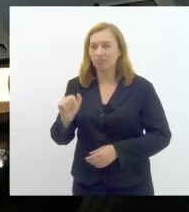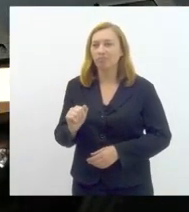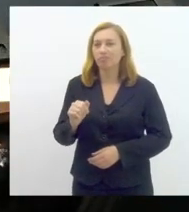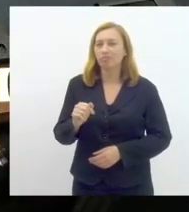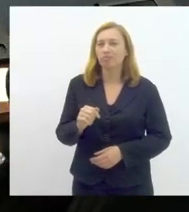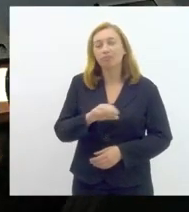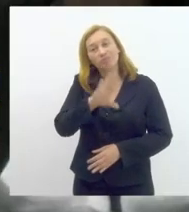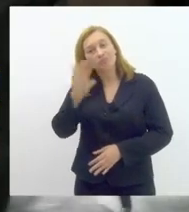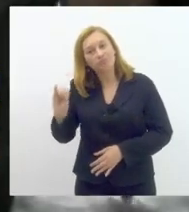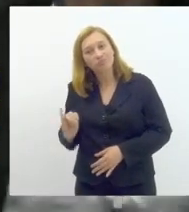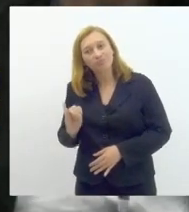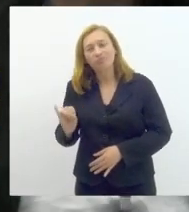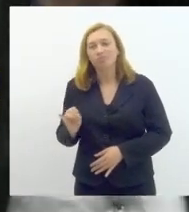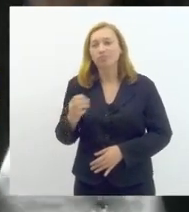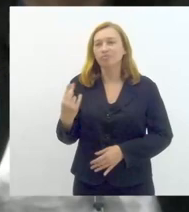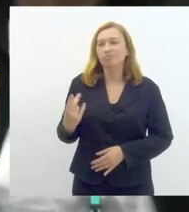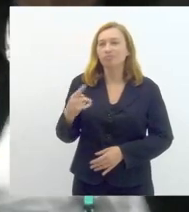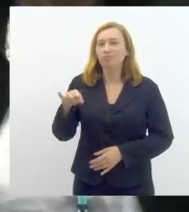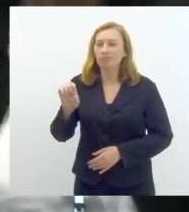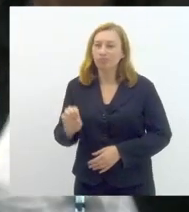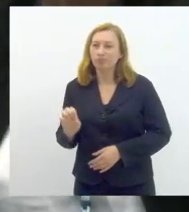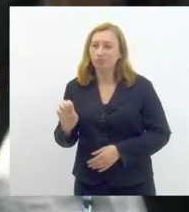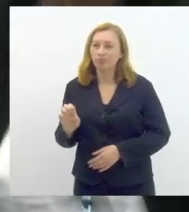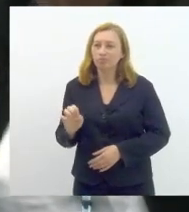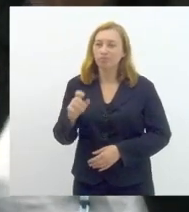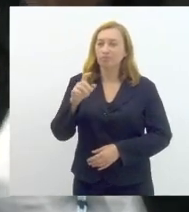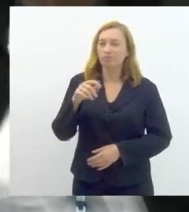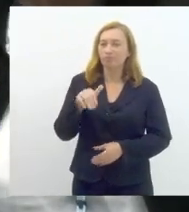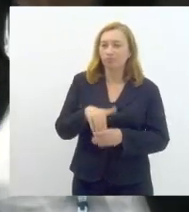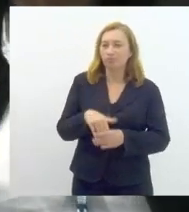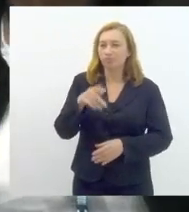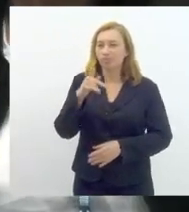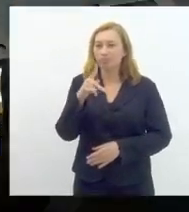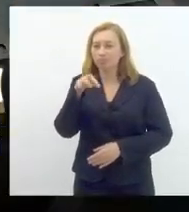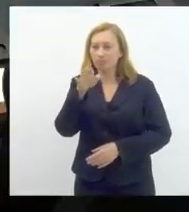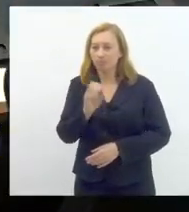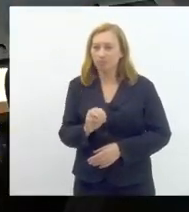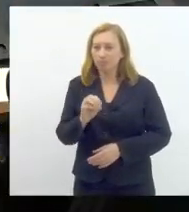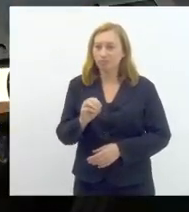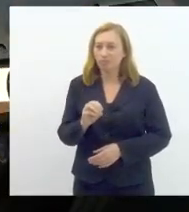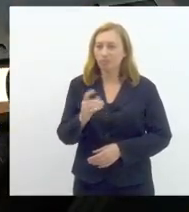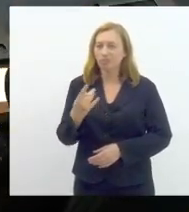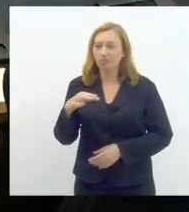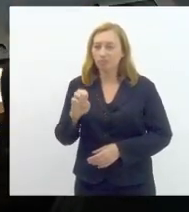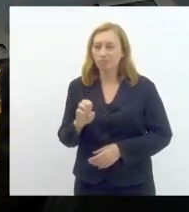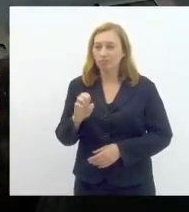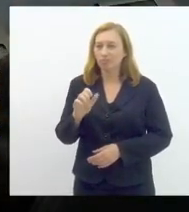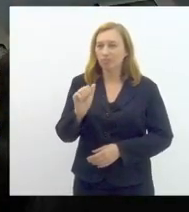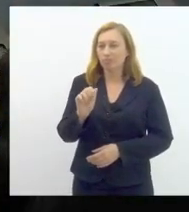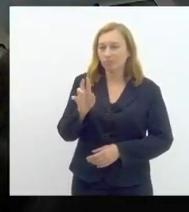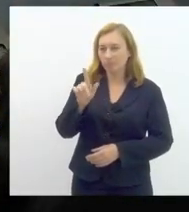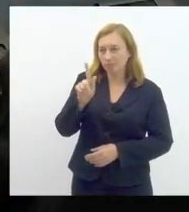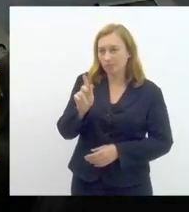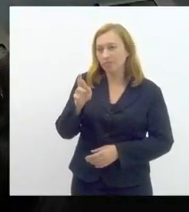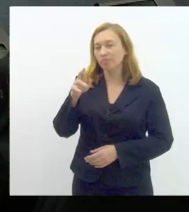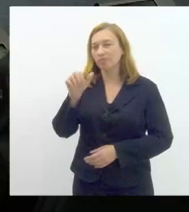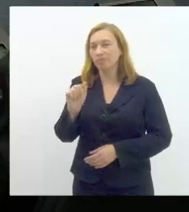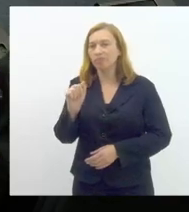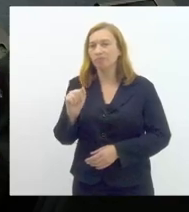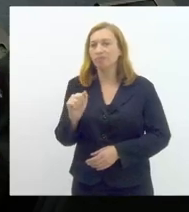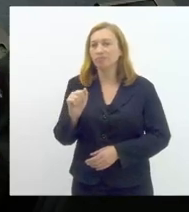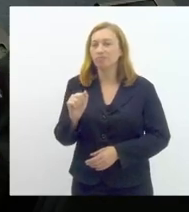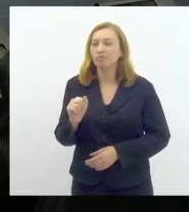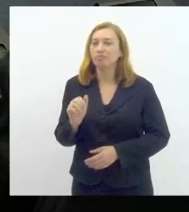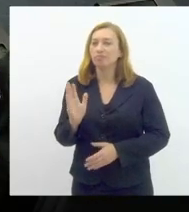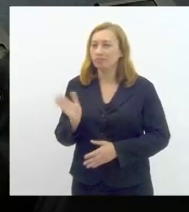Olá a todos, meu nome é Luane Marie, e eu vou votar no Pedro Henrique, de Angra dos Reis. Secretaria está acompanhando. Agora está